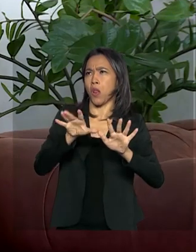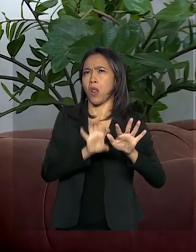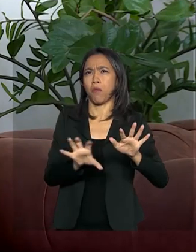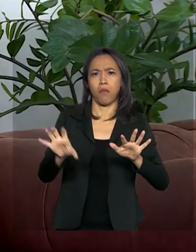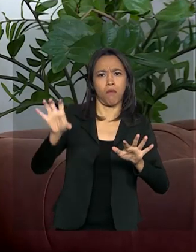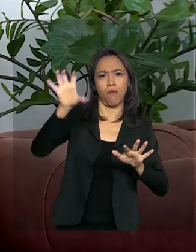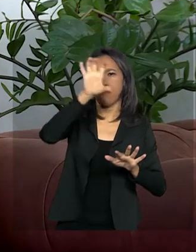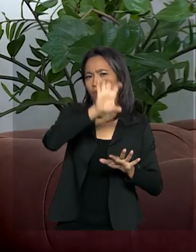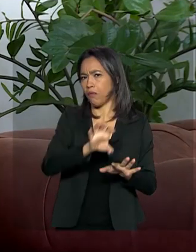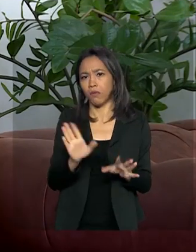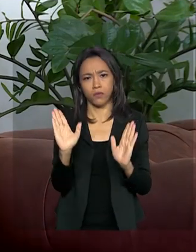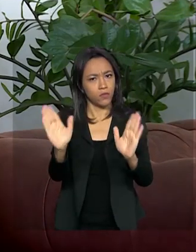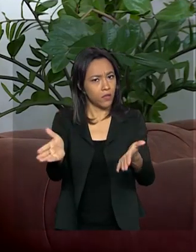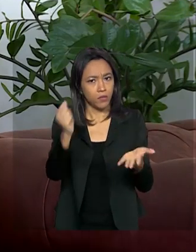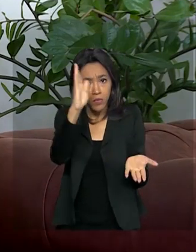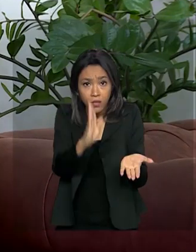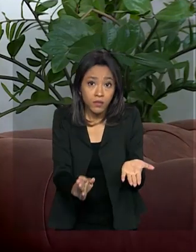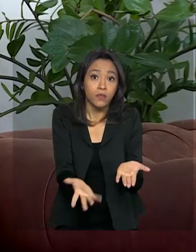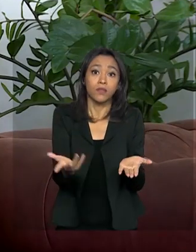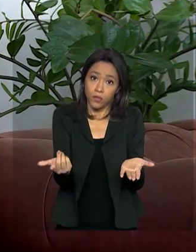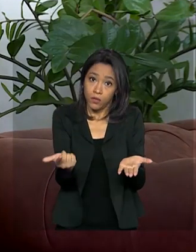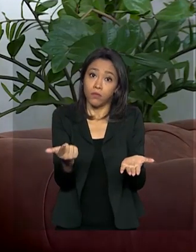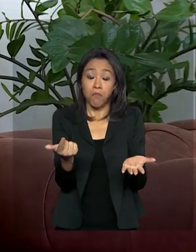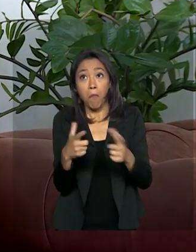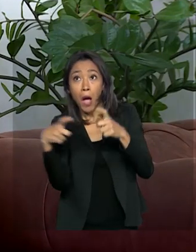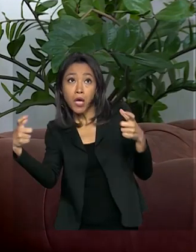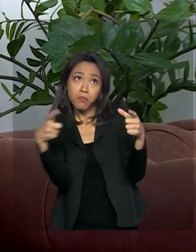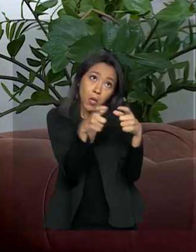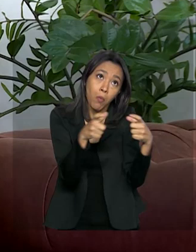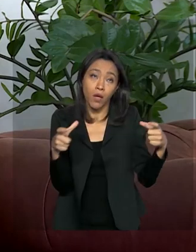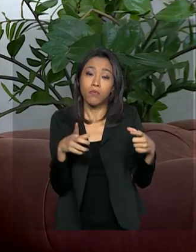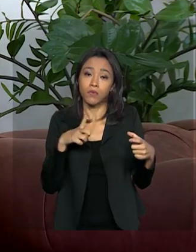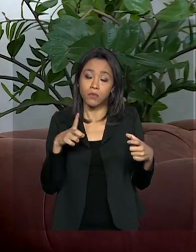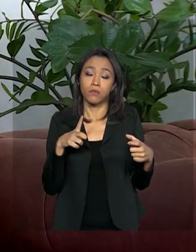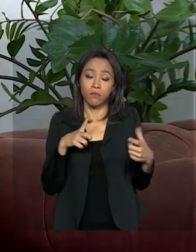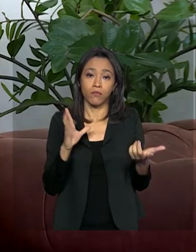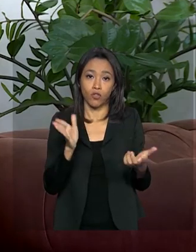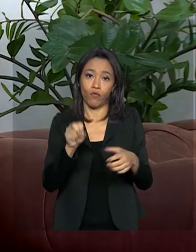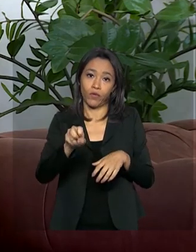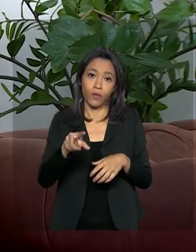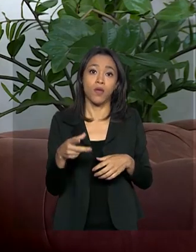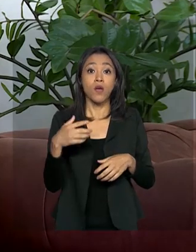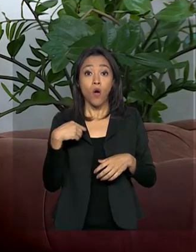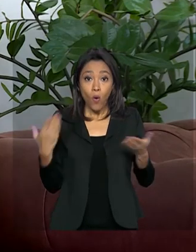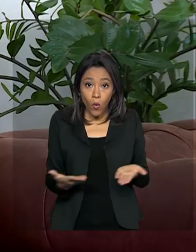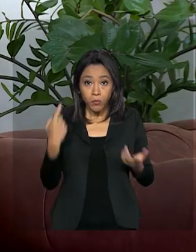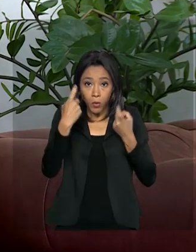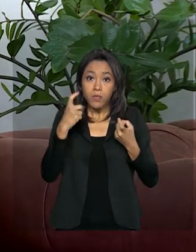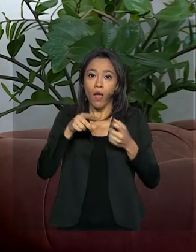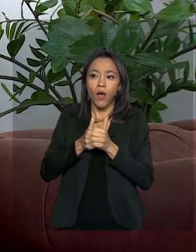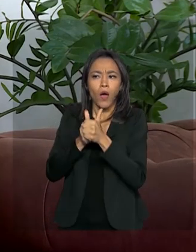todos os estados brasileiros uns mais outros menos então a nossa preocupação hoje é esse acompanhamento